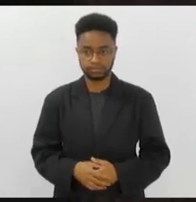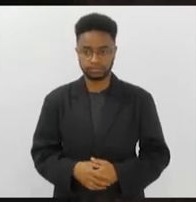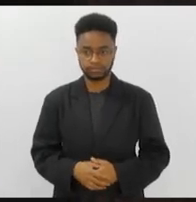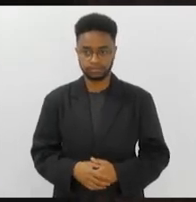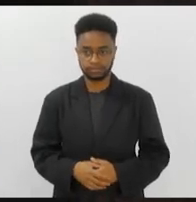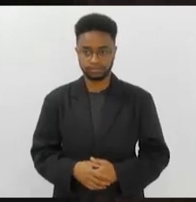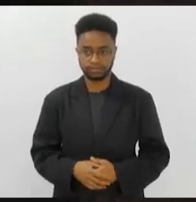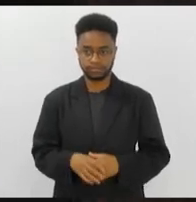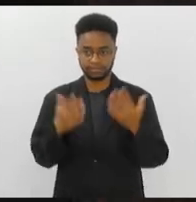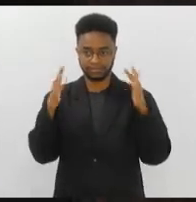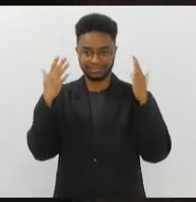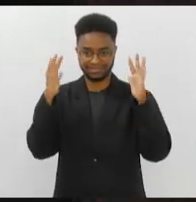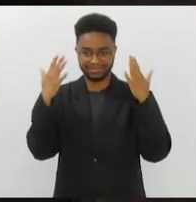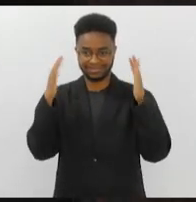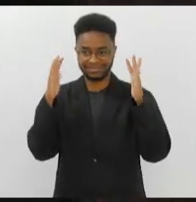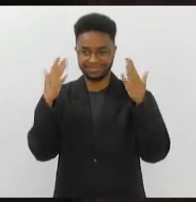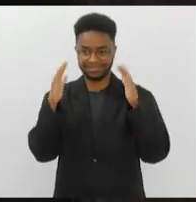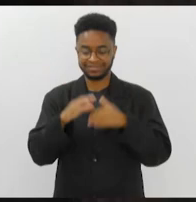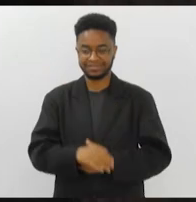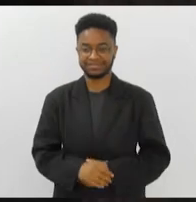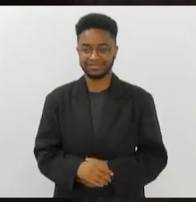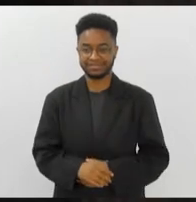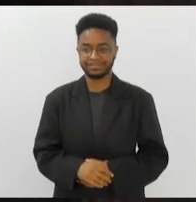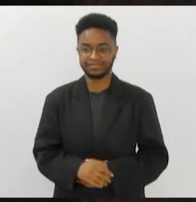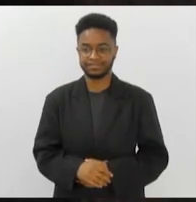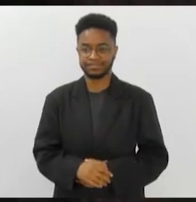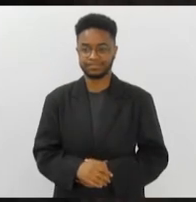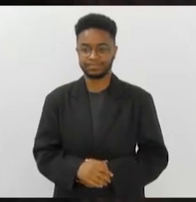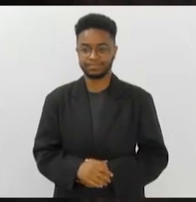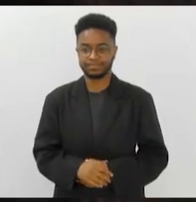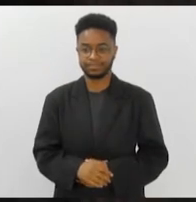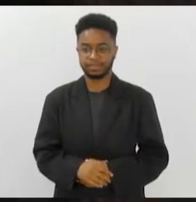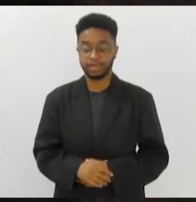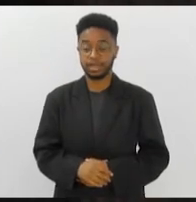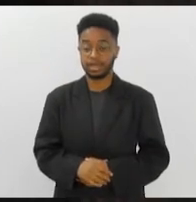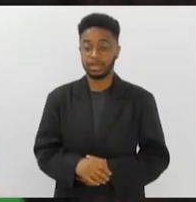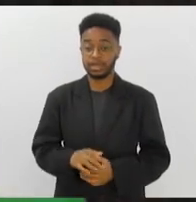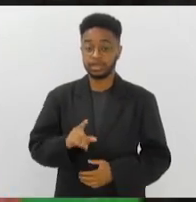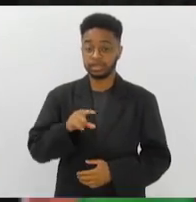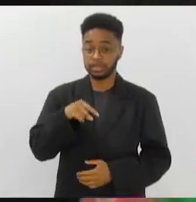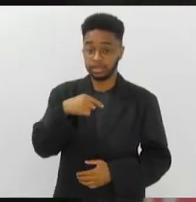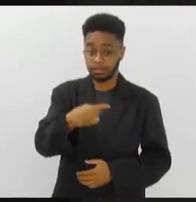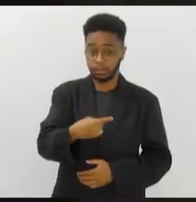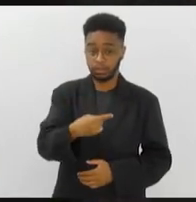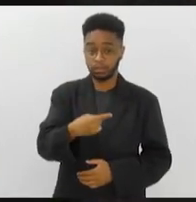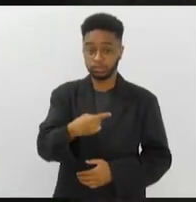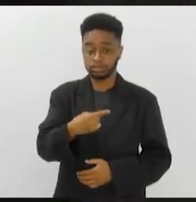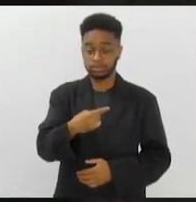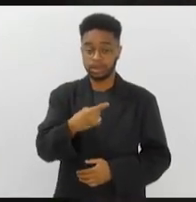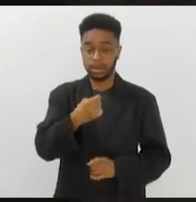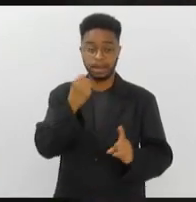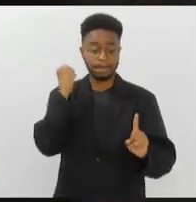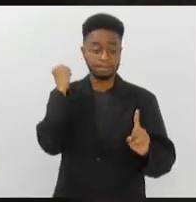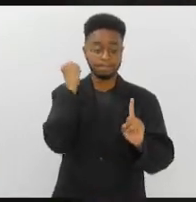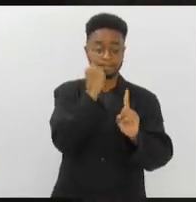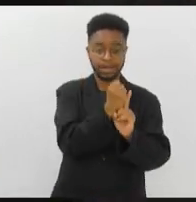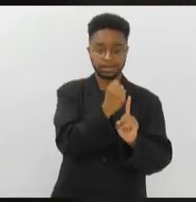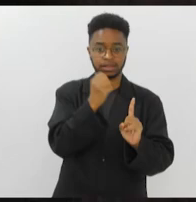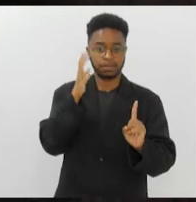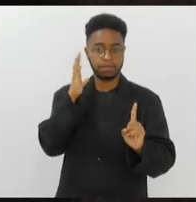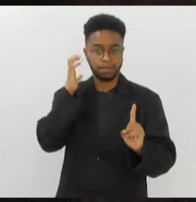Depois assassinaram